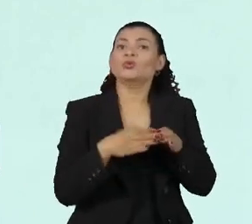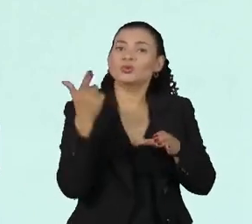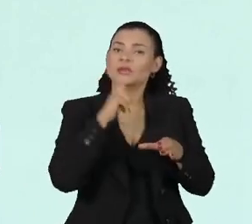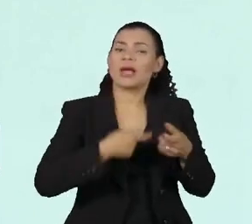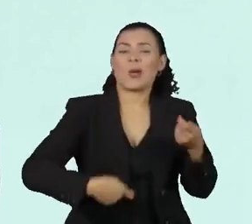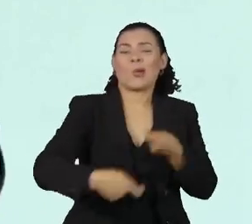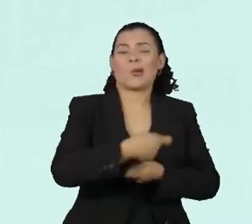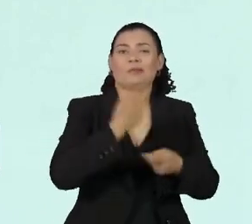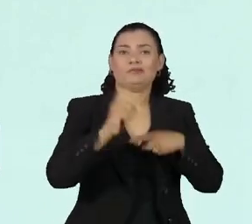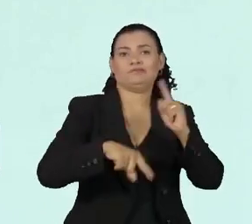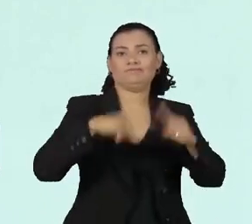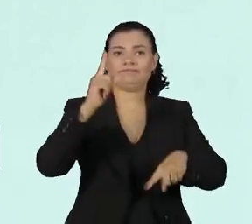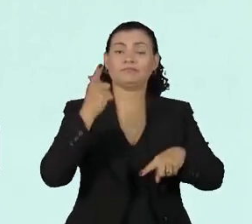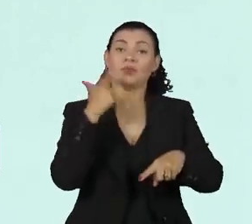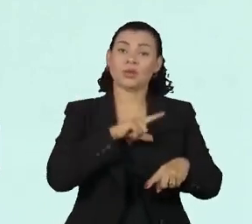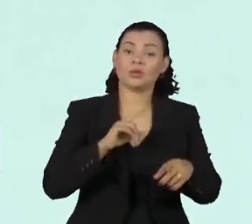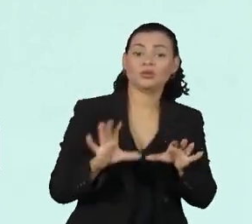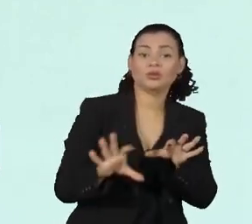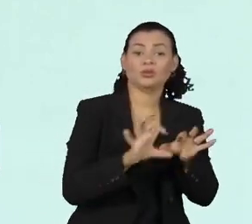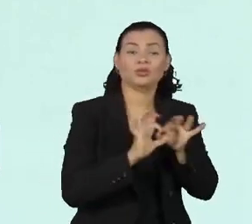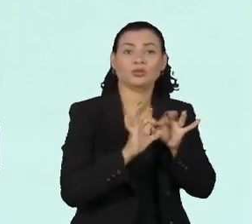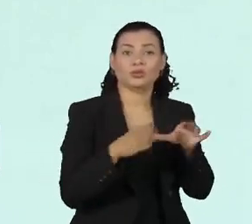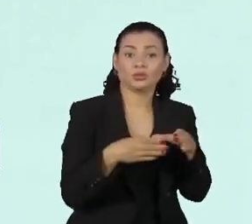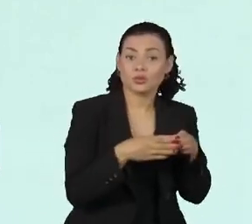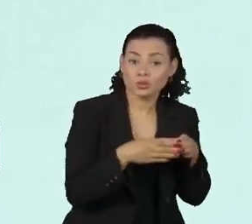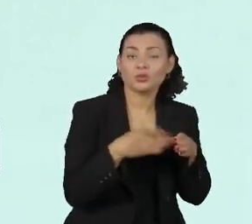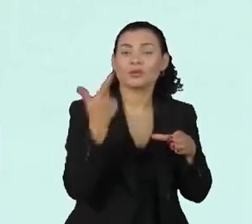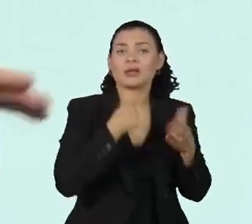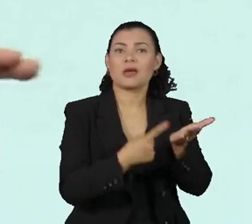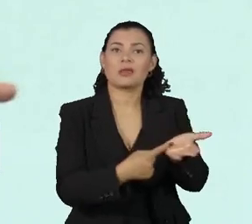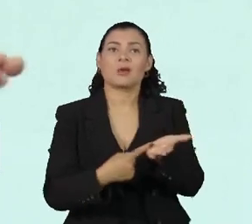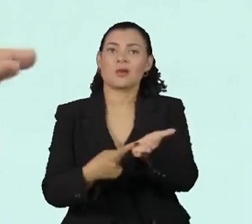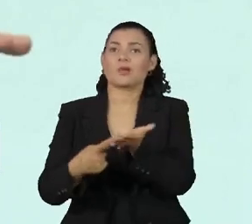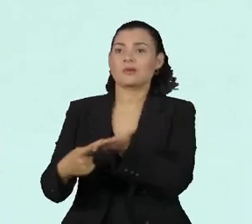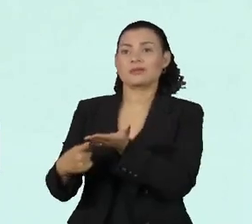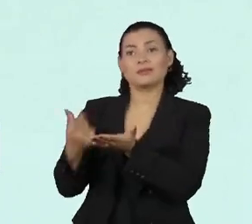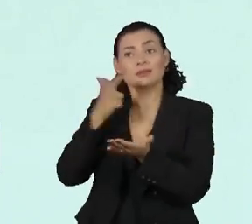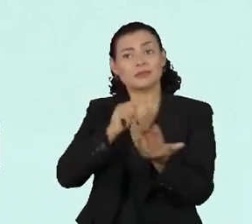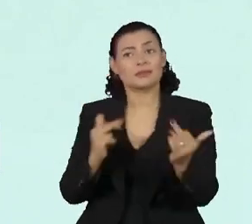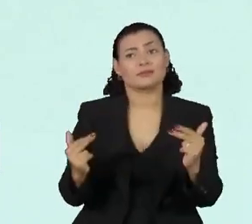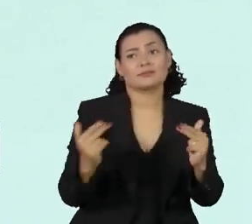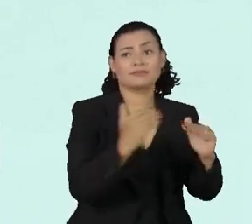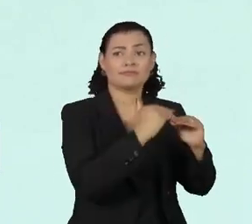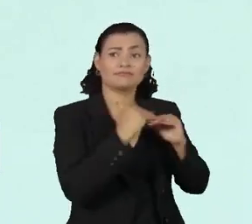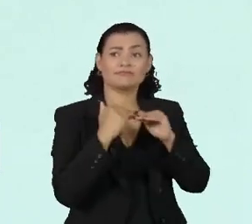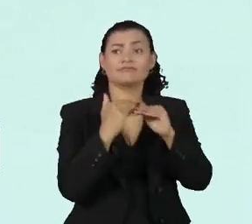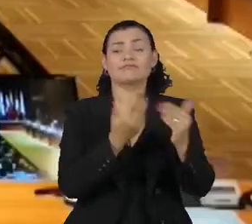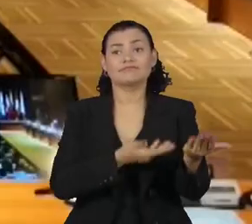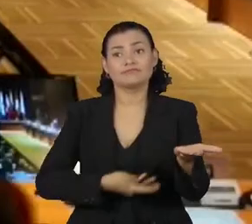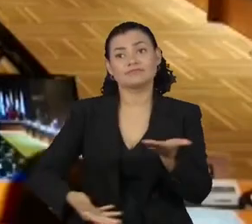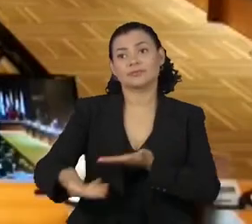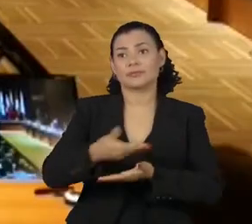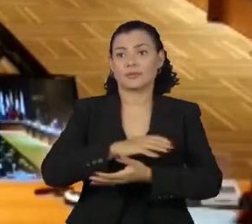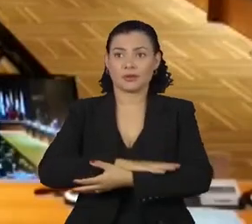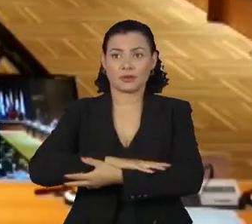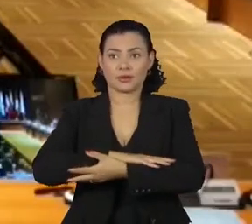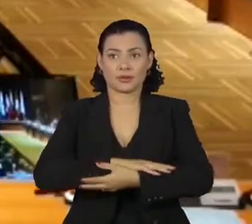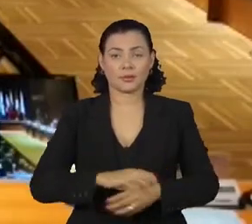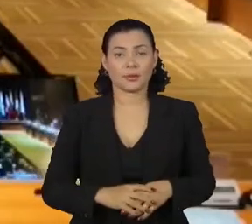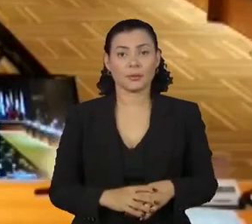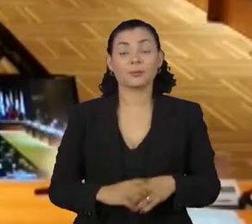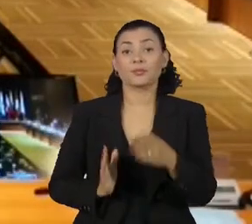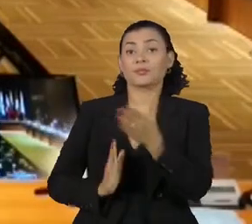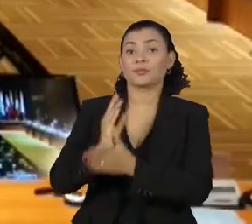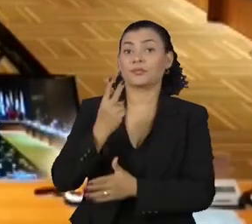e junto nós temos muito mais chance de negociar, sabe, em igualdade de condições com a União Europeia. Aprovada em